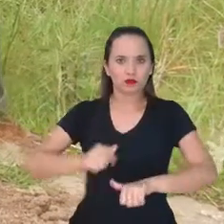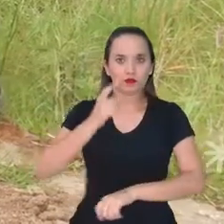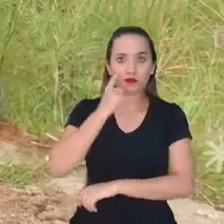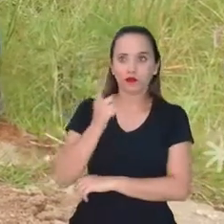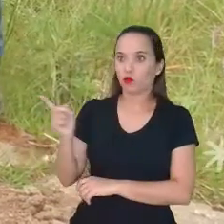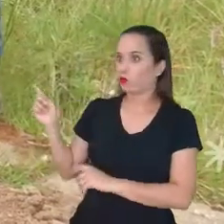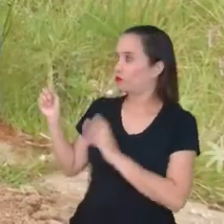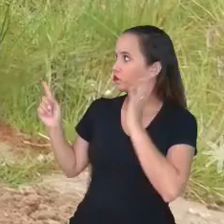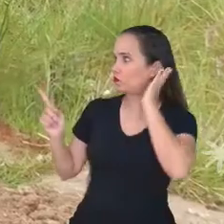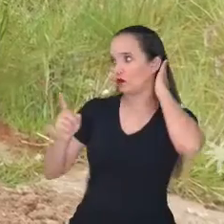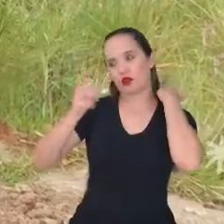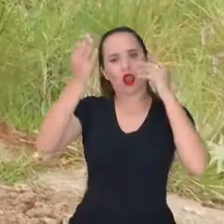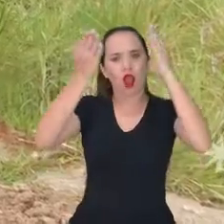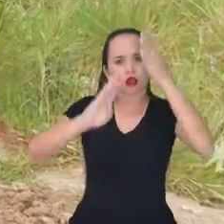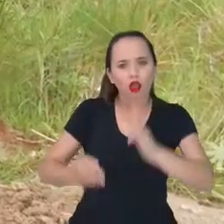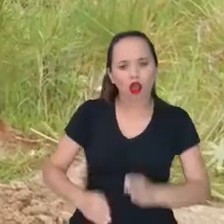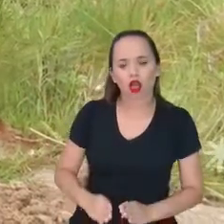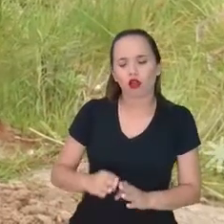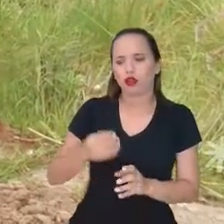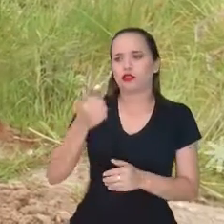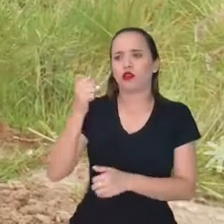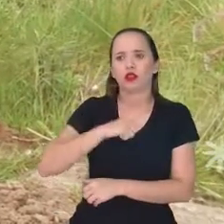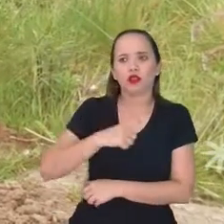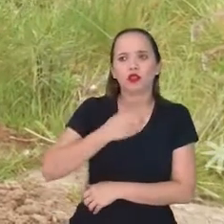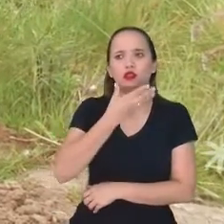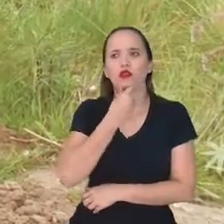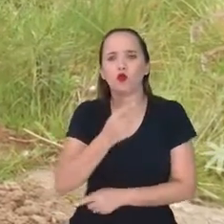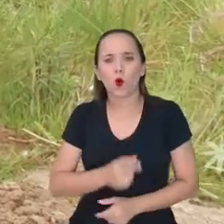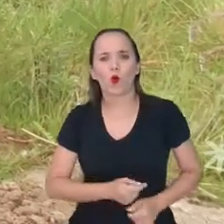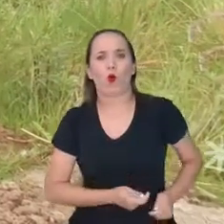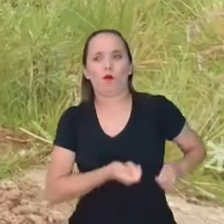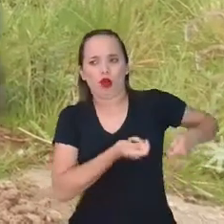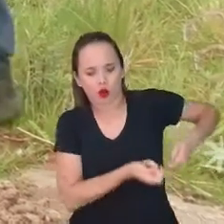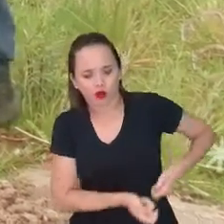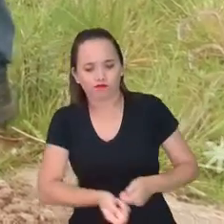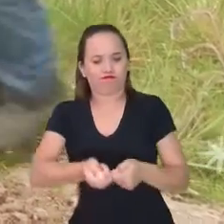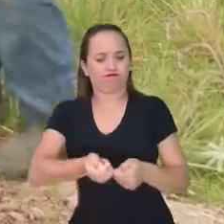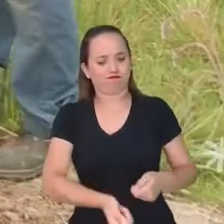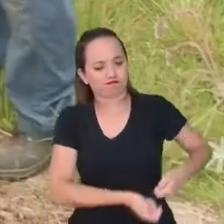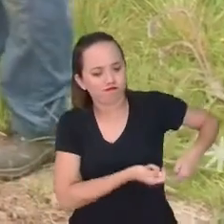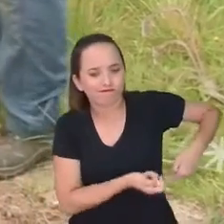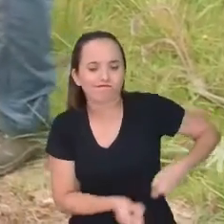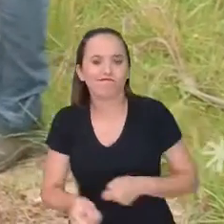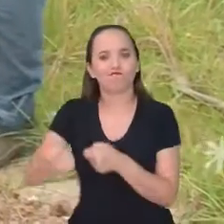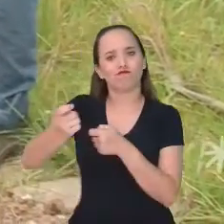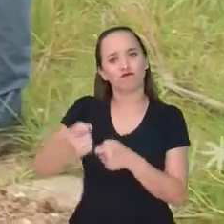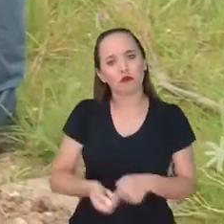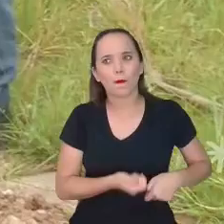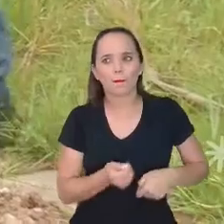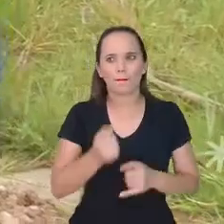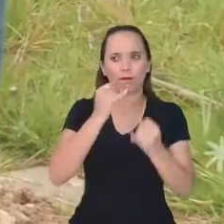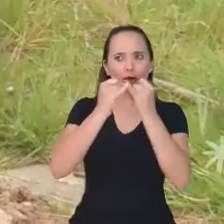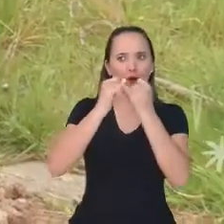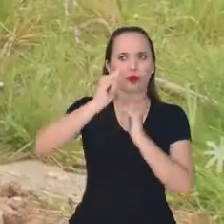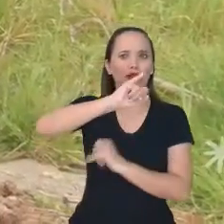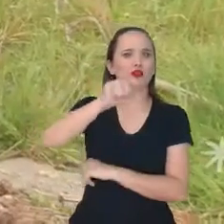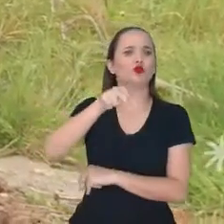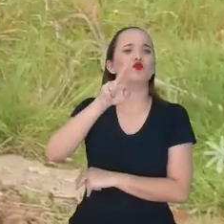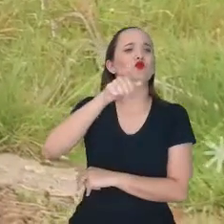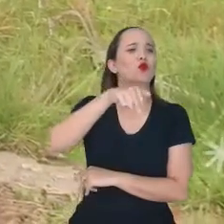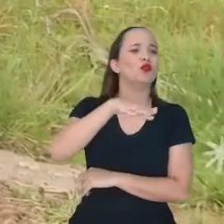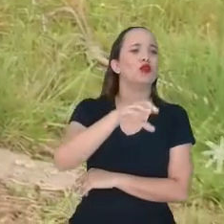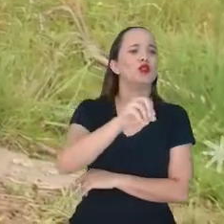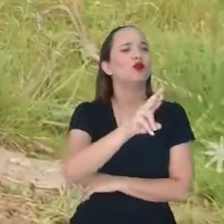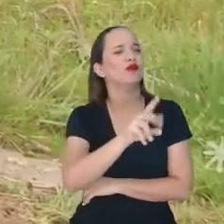esse agricultor com sua enxada, né? Trabalhando aí na terra. Parece Juninho, né?